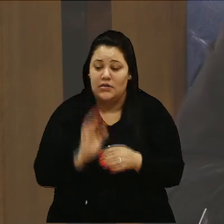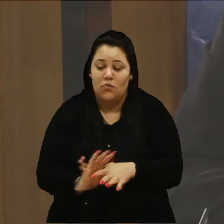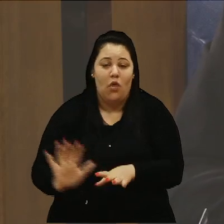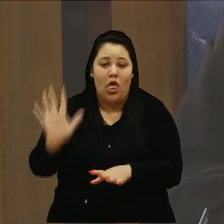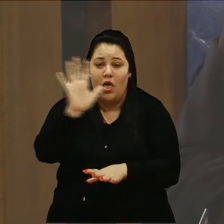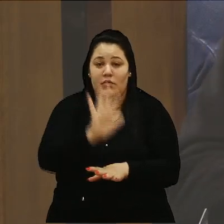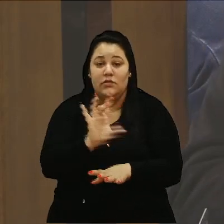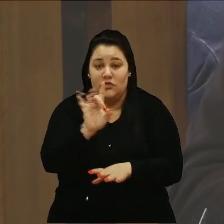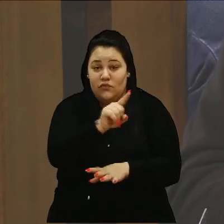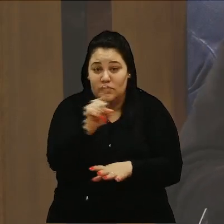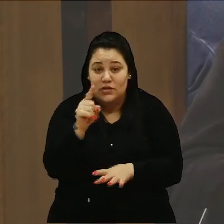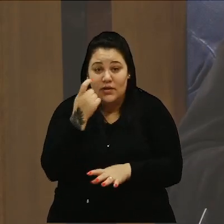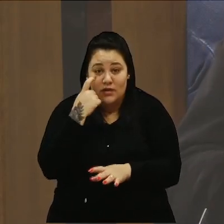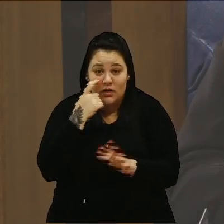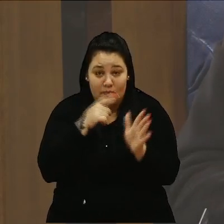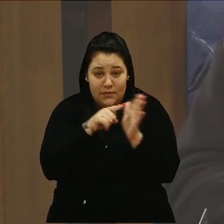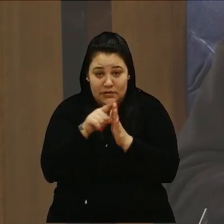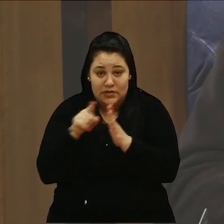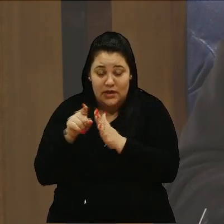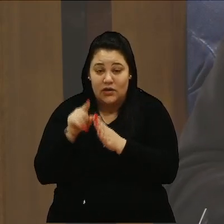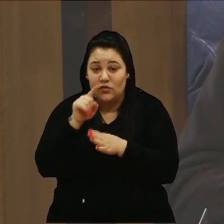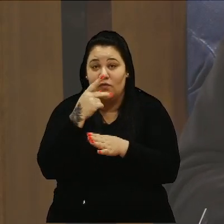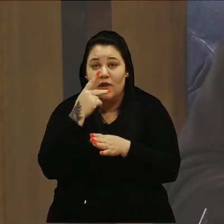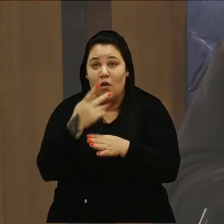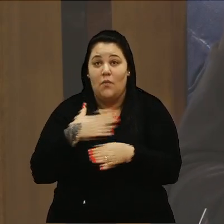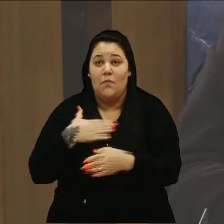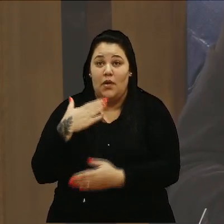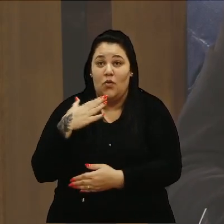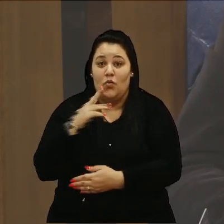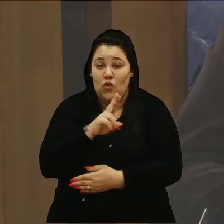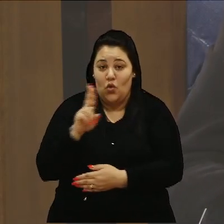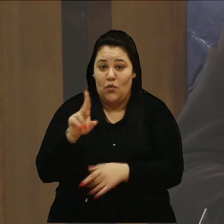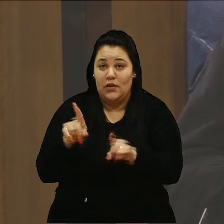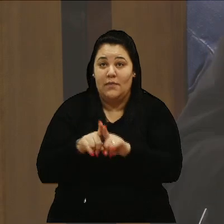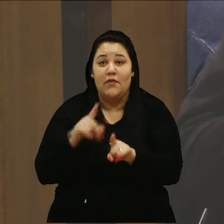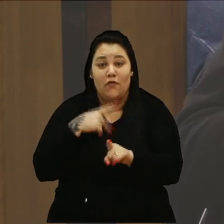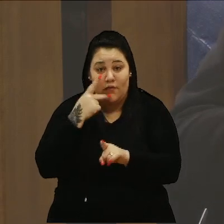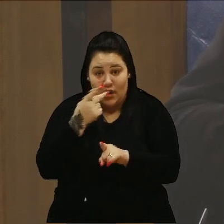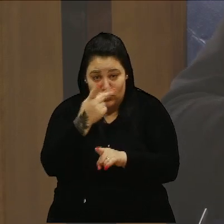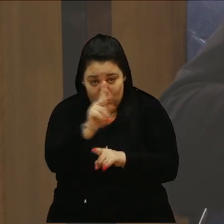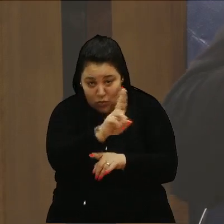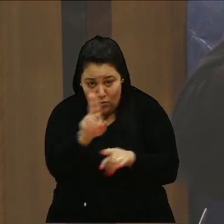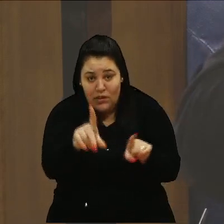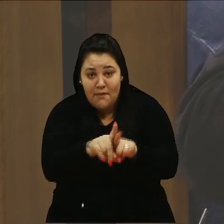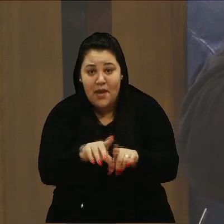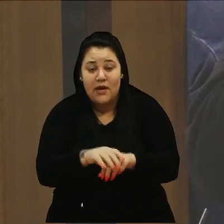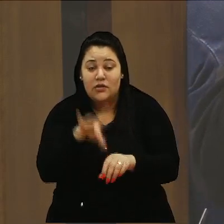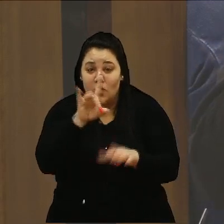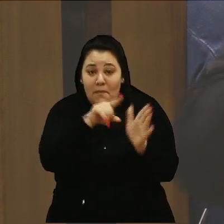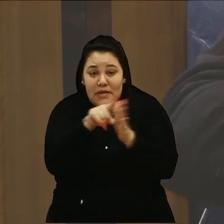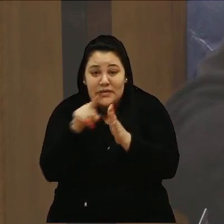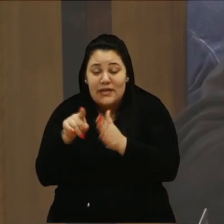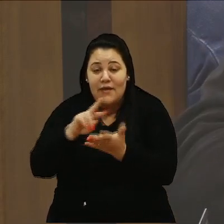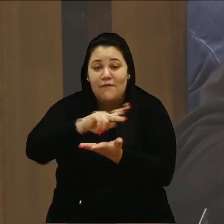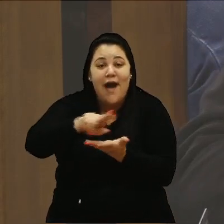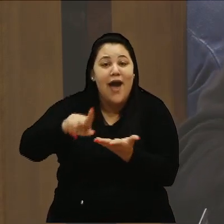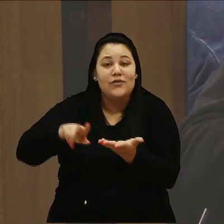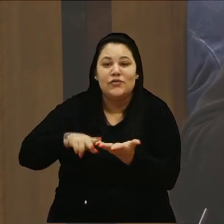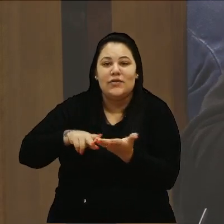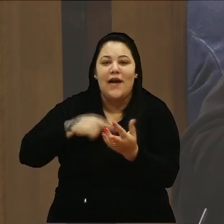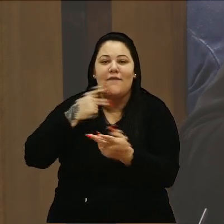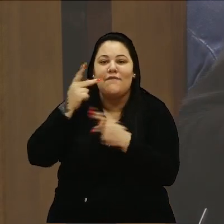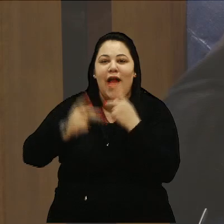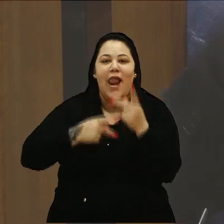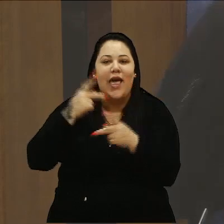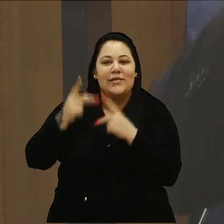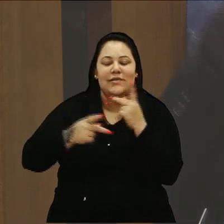dar uma pesquisada, vereadora, já que você citou também o meu nome aqui, estou citando você, é só dar uma pesquisada de vários relatos